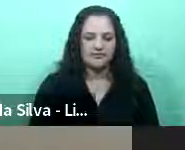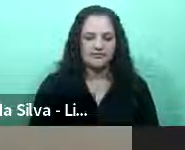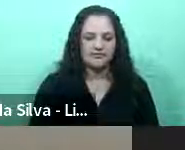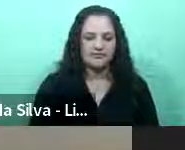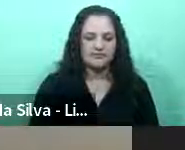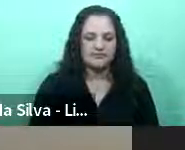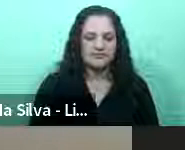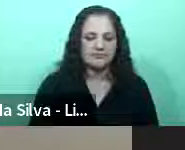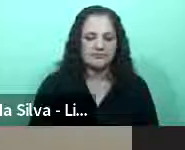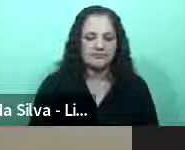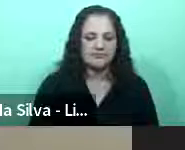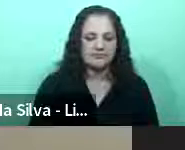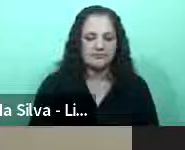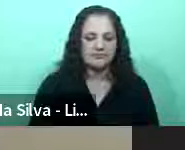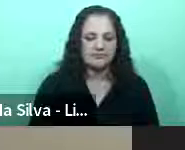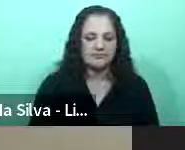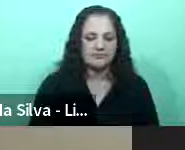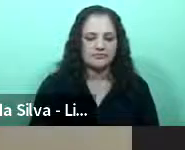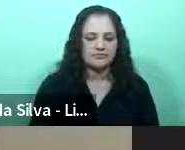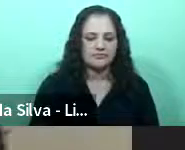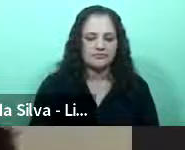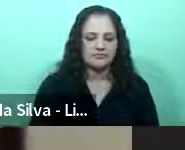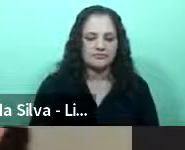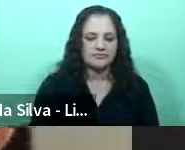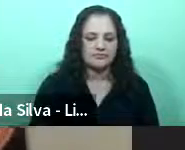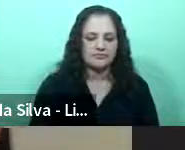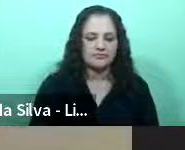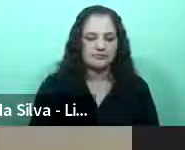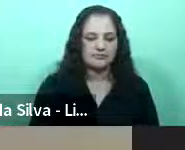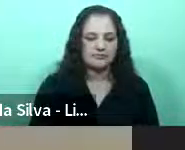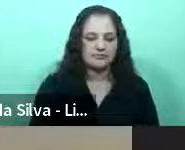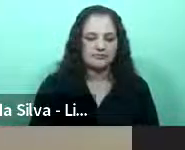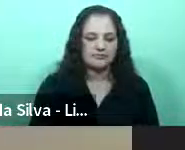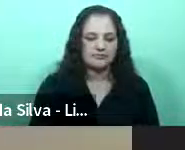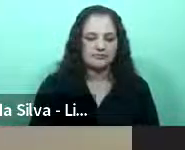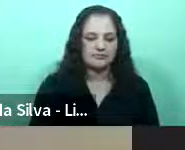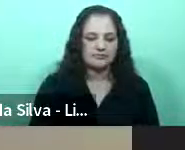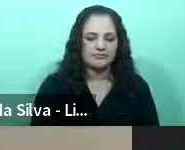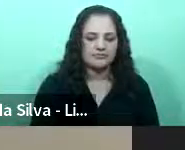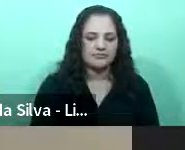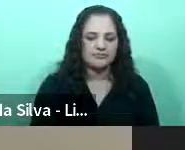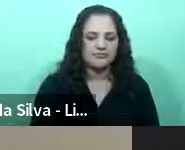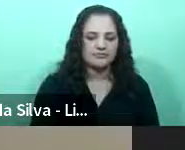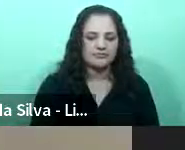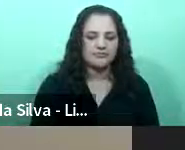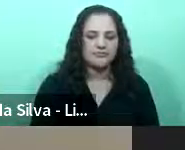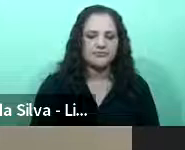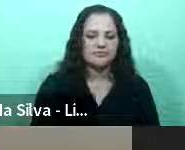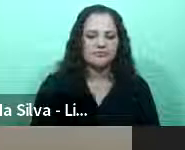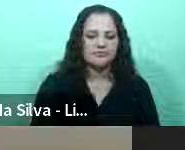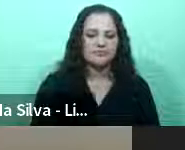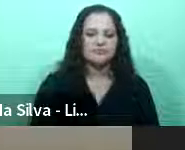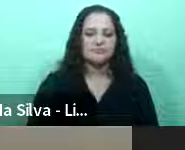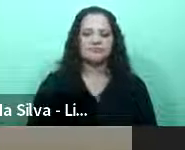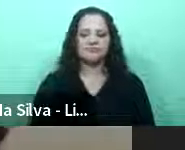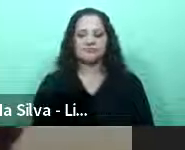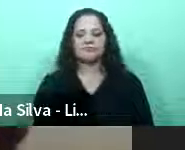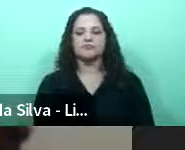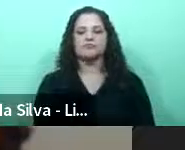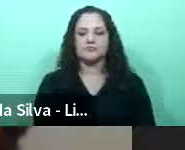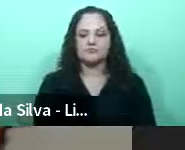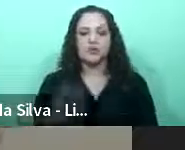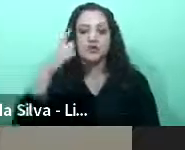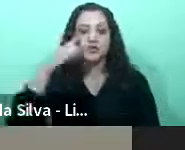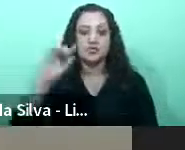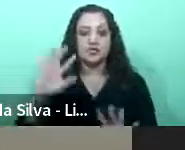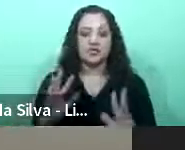fazer duas camisinhas azul. No dia da festa dele, São Cosme quer caruru.